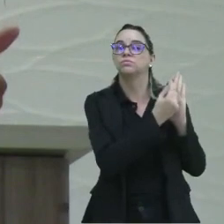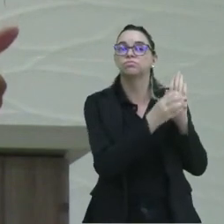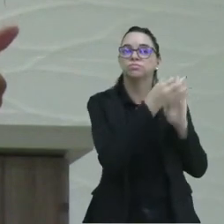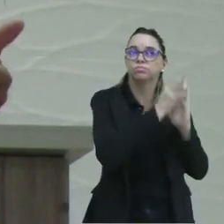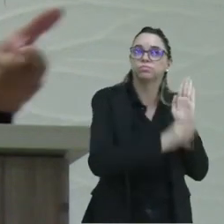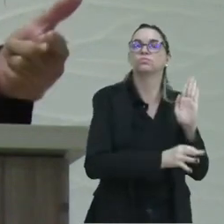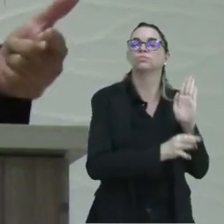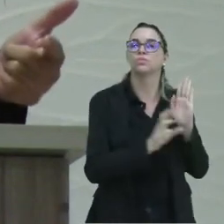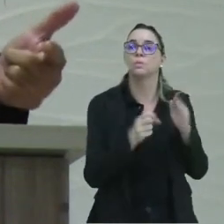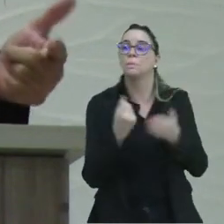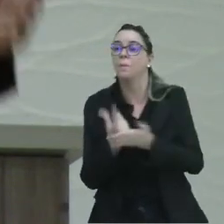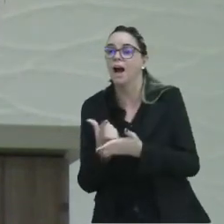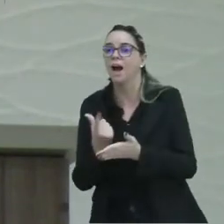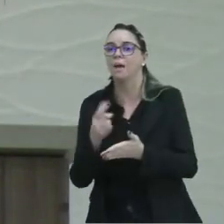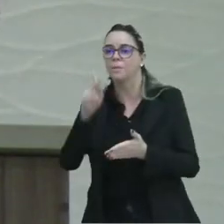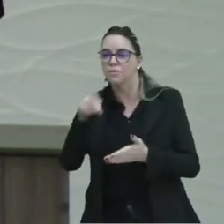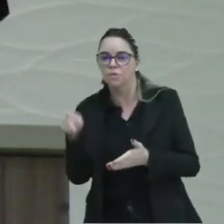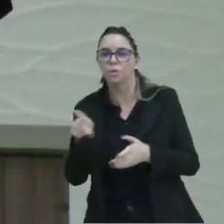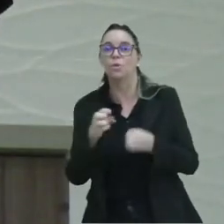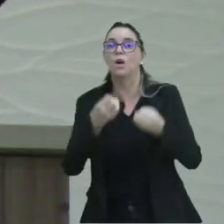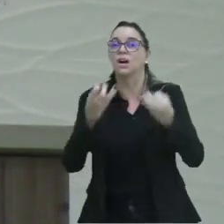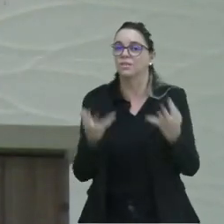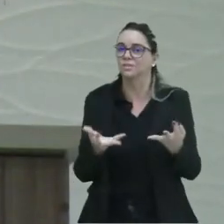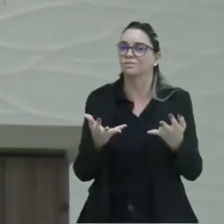professor. Não tem necessidade de vir aqui